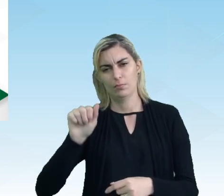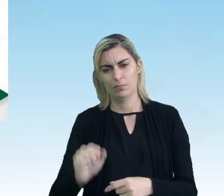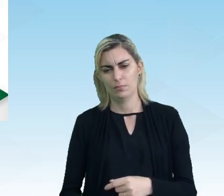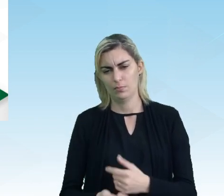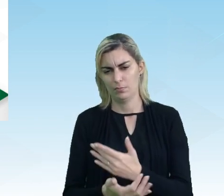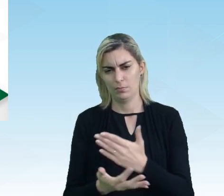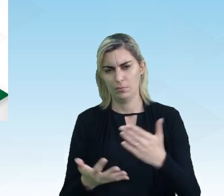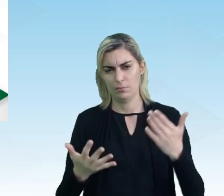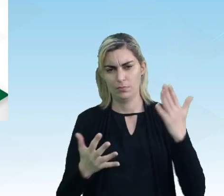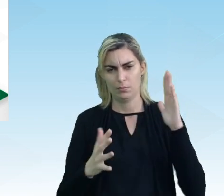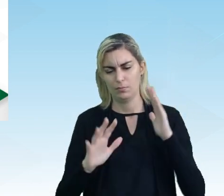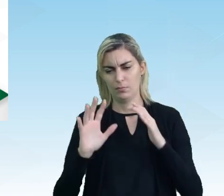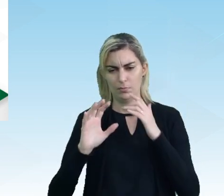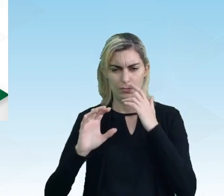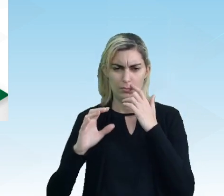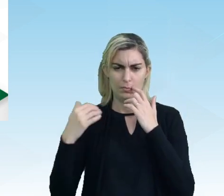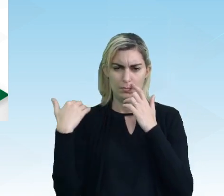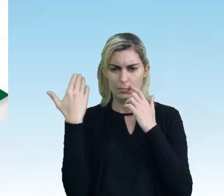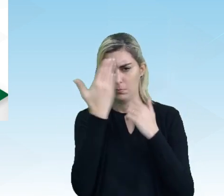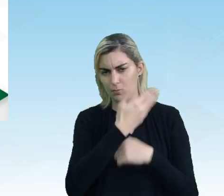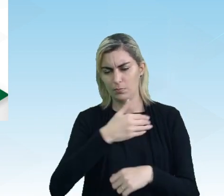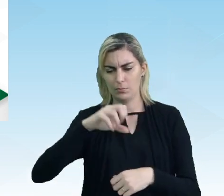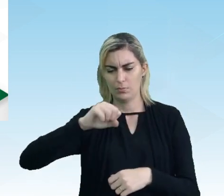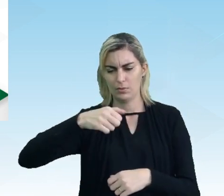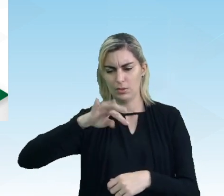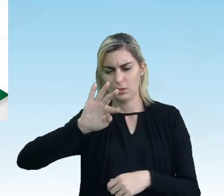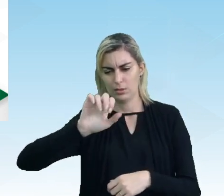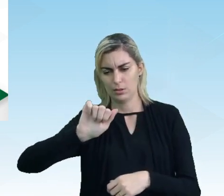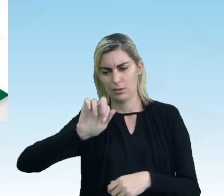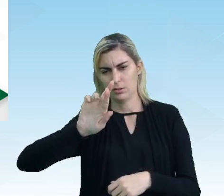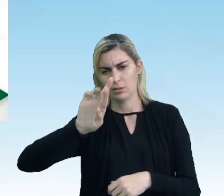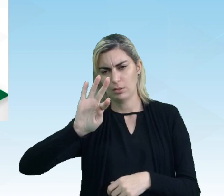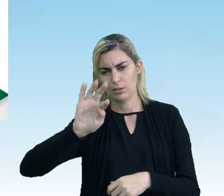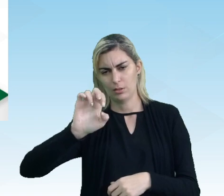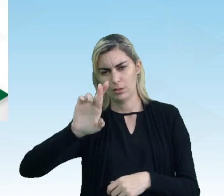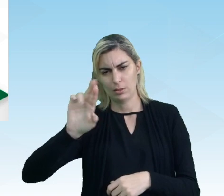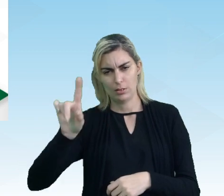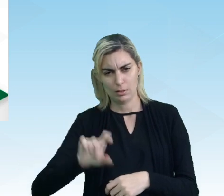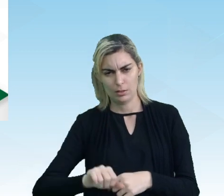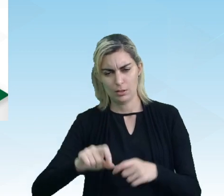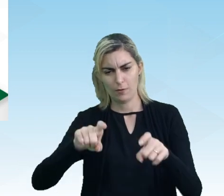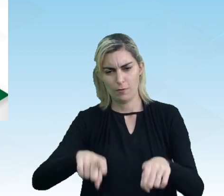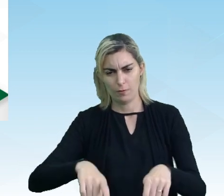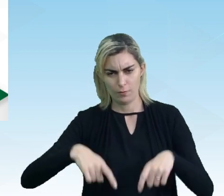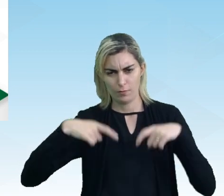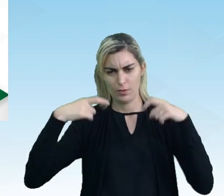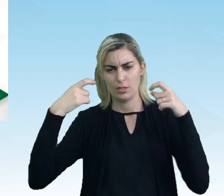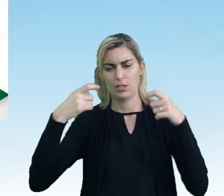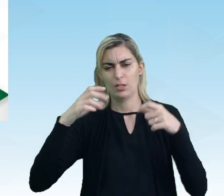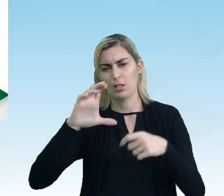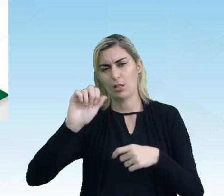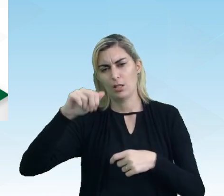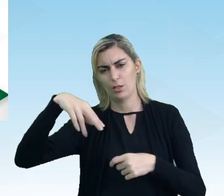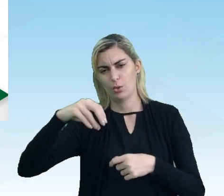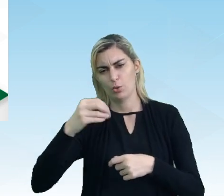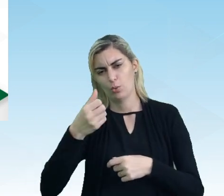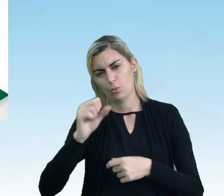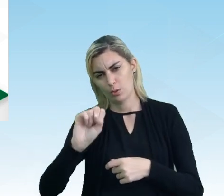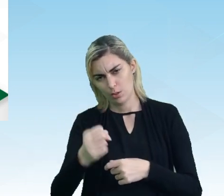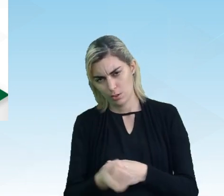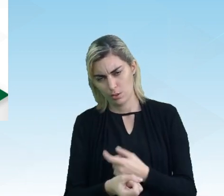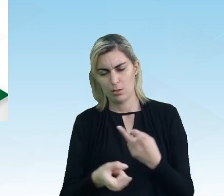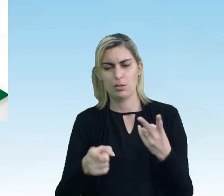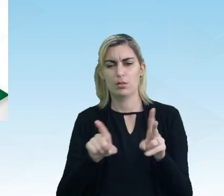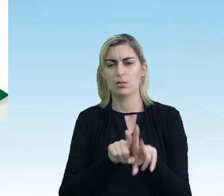das florestas, como o Morro da Santa Teresa, ou da Fazenda Guajuviras, lá em Canoas. Ainda